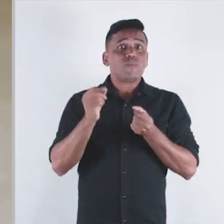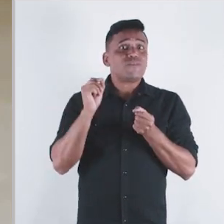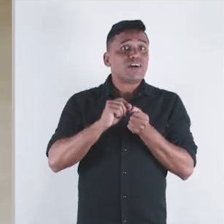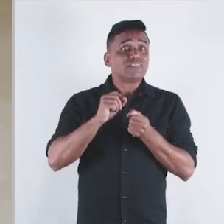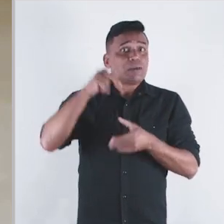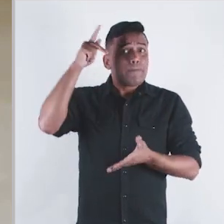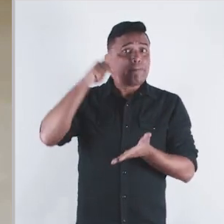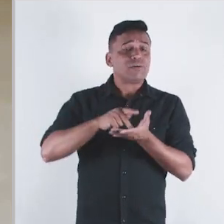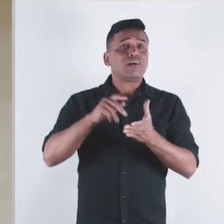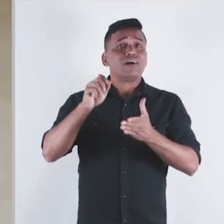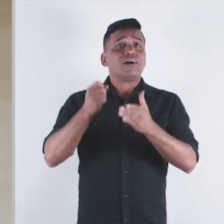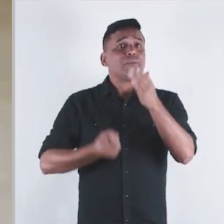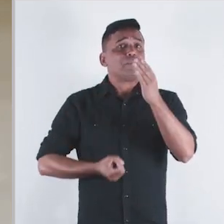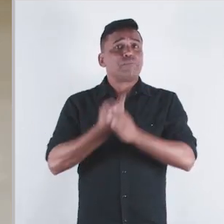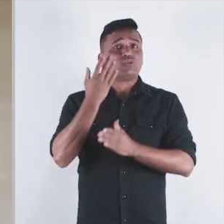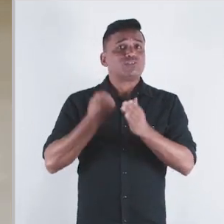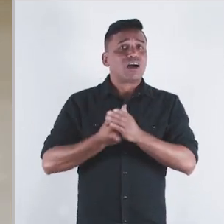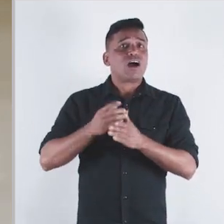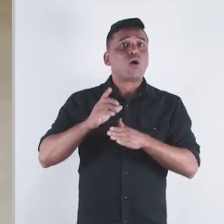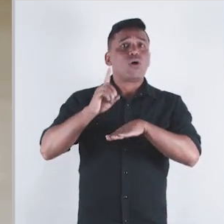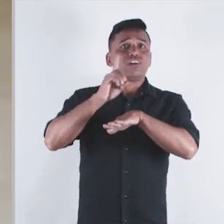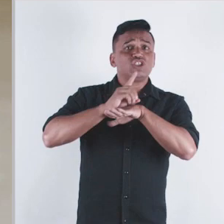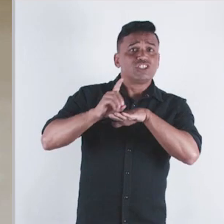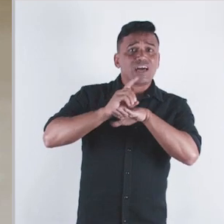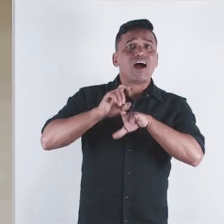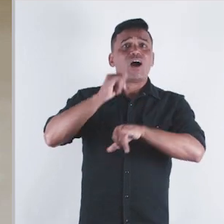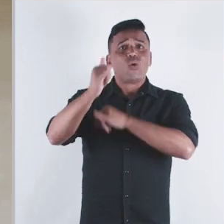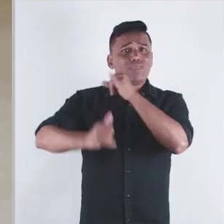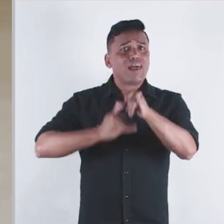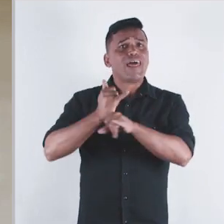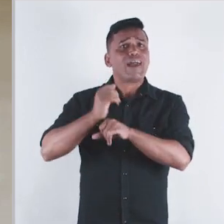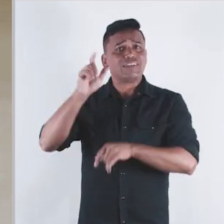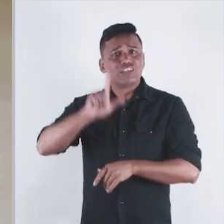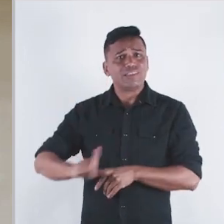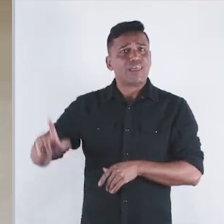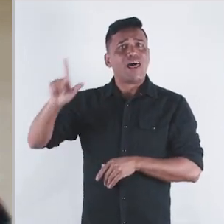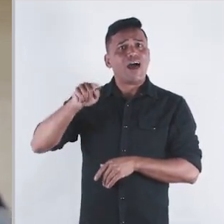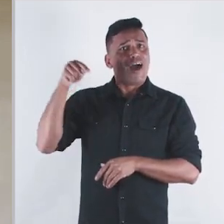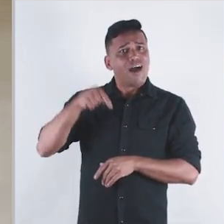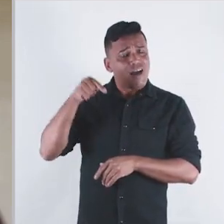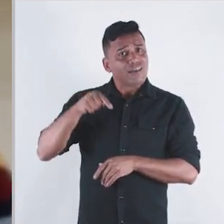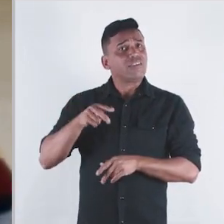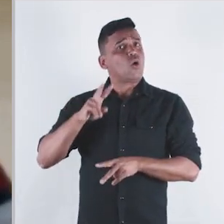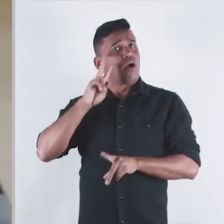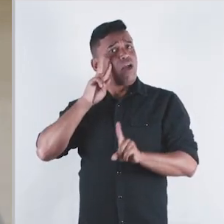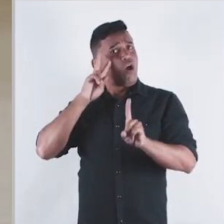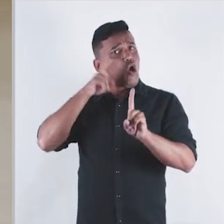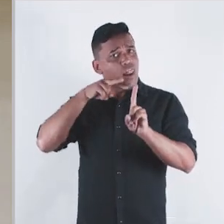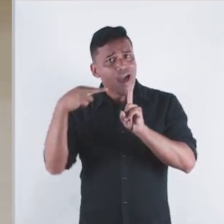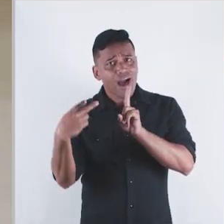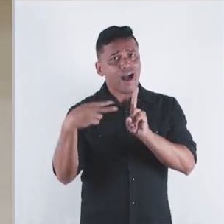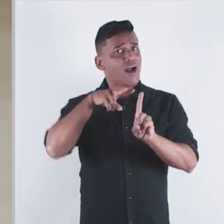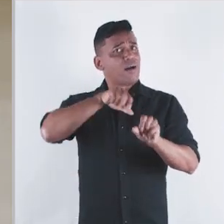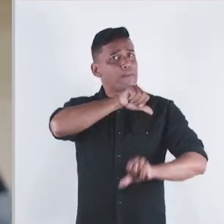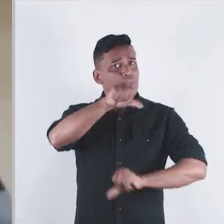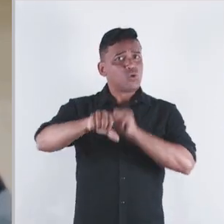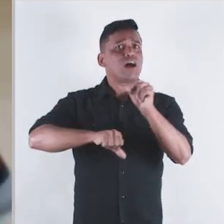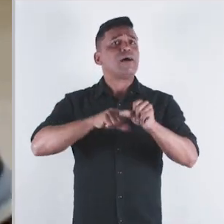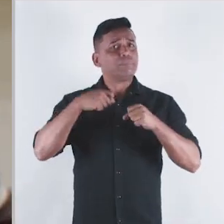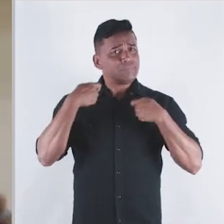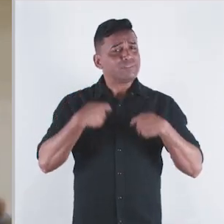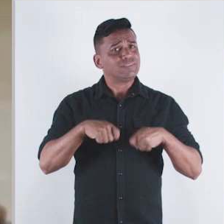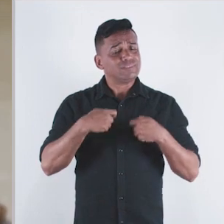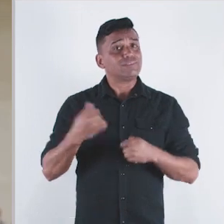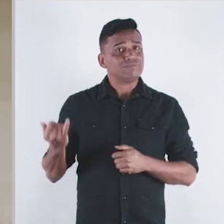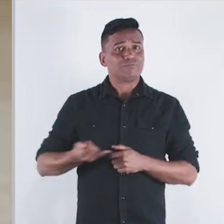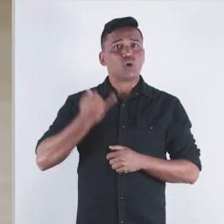literária digital brasileira. Então, eu acho que é importante a gente olhar para esse universo também, não